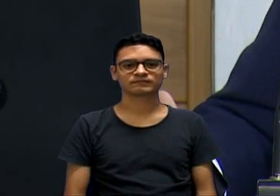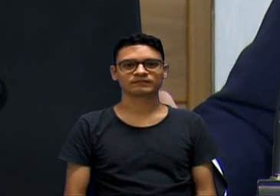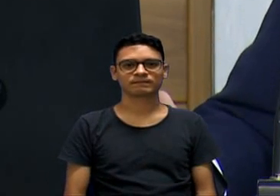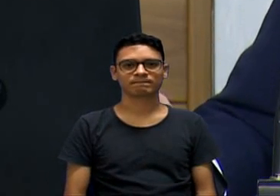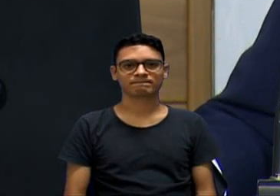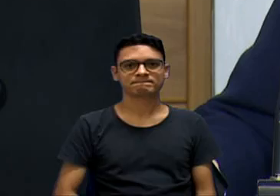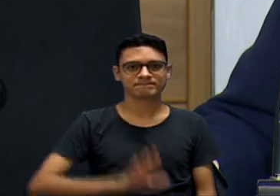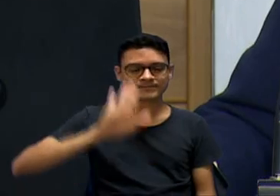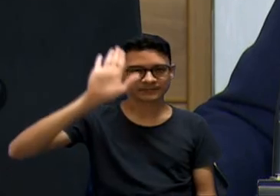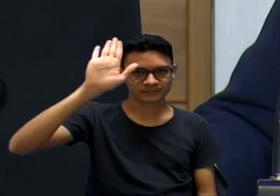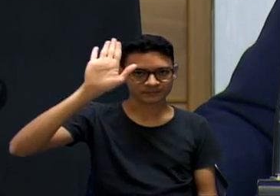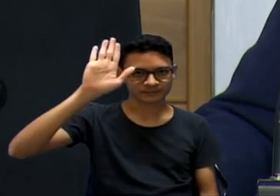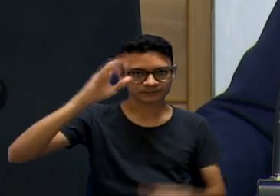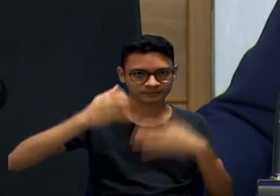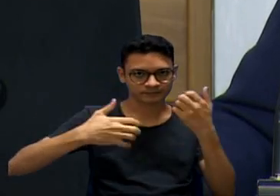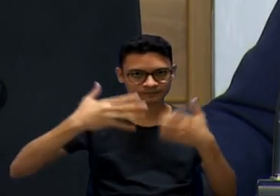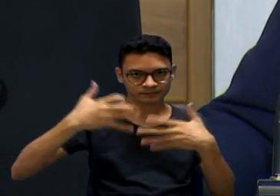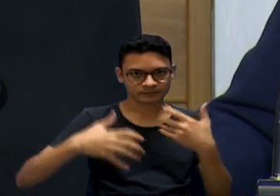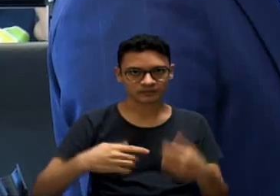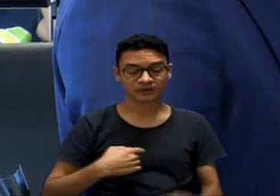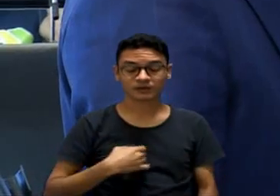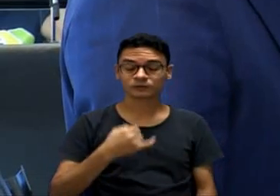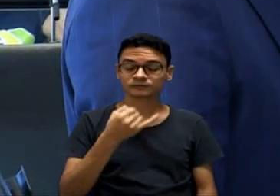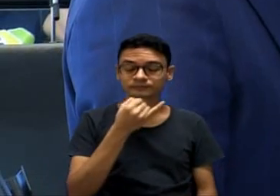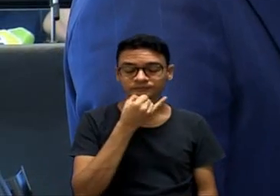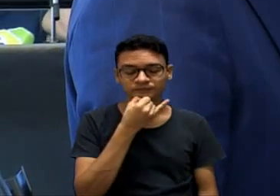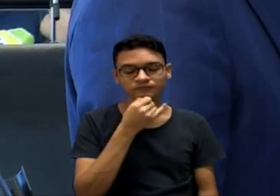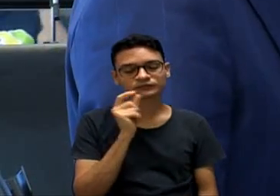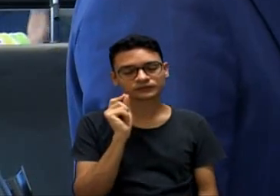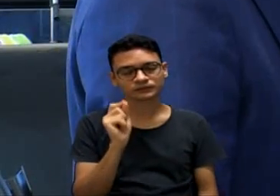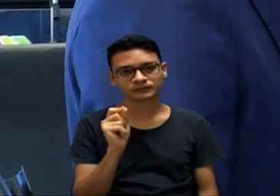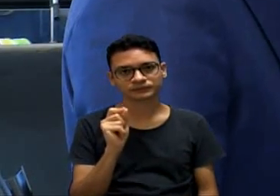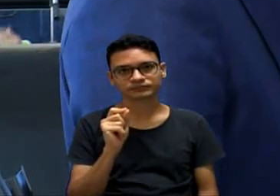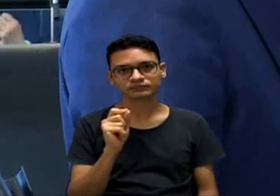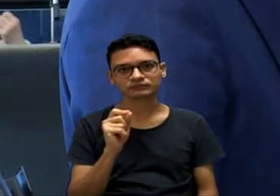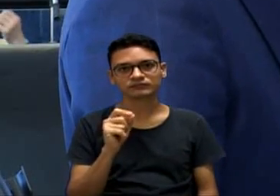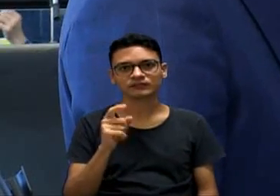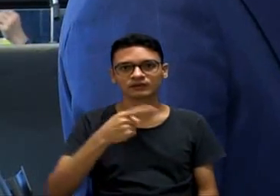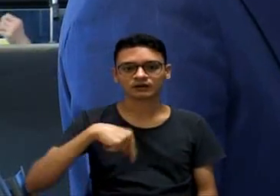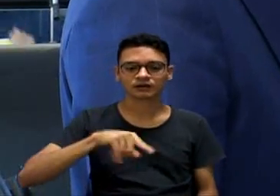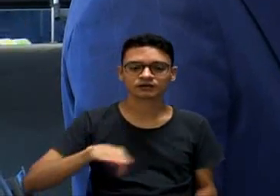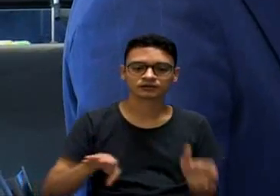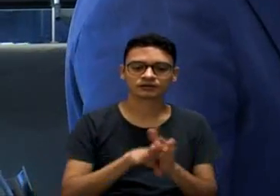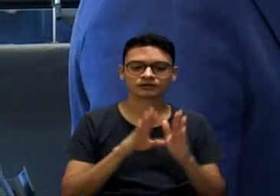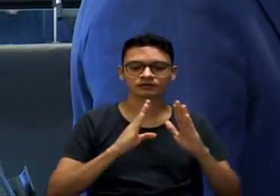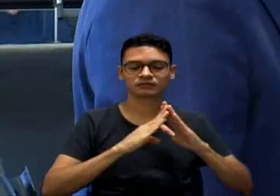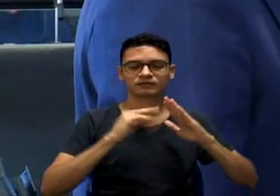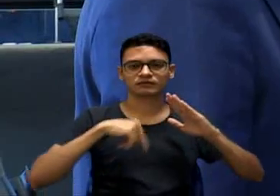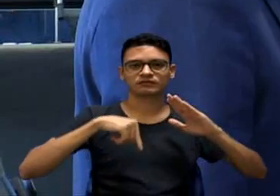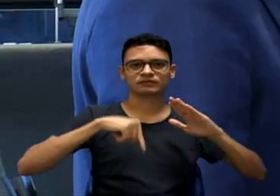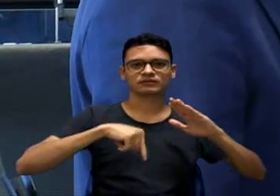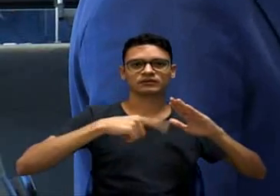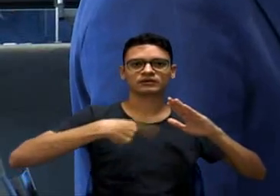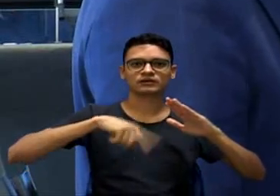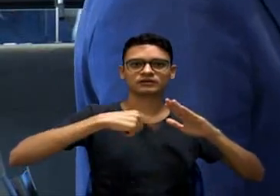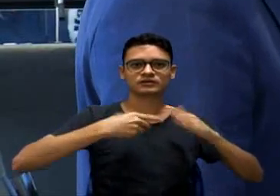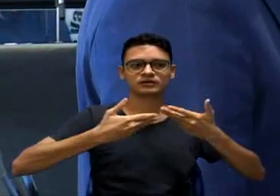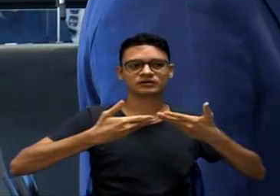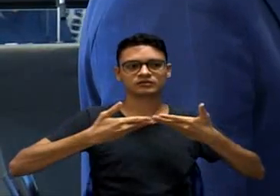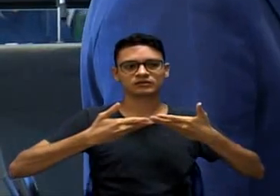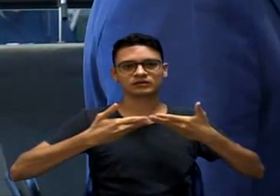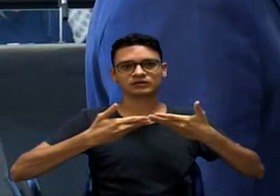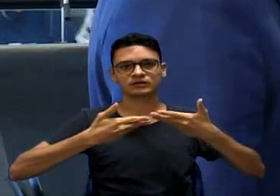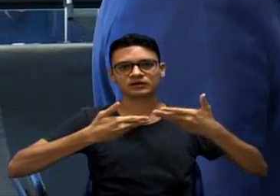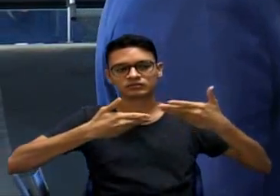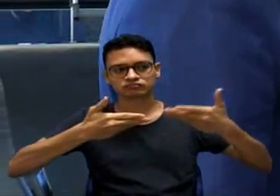Pela ordem, presidente, somente a minha tristeza é quando nós chegamos nessa casa, nós somos recepcionados